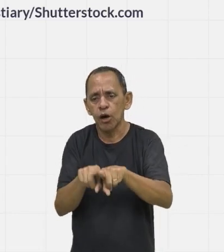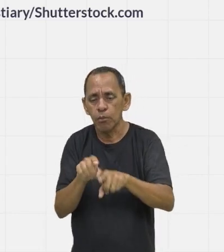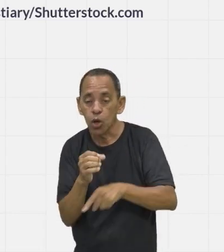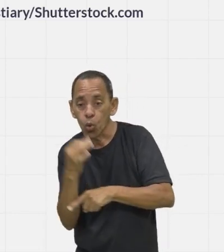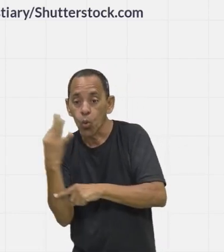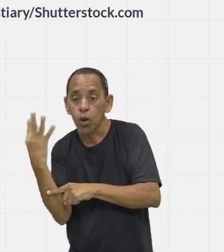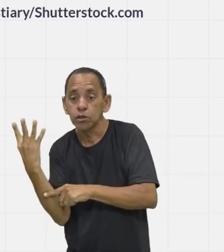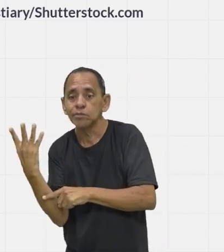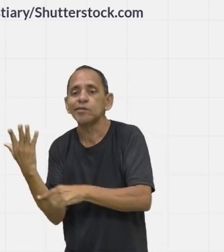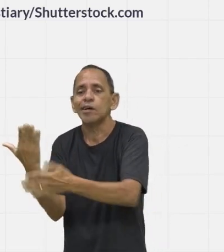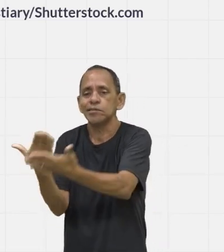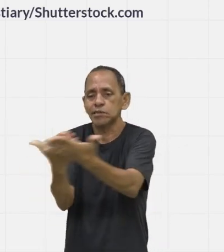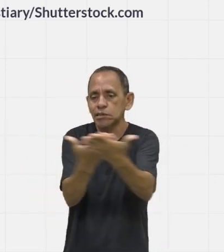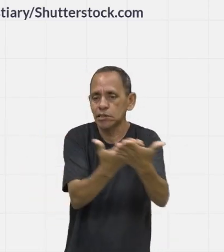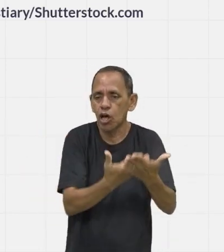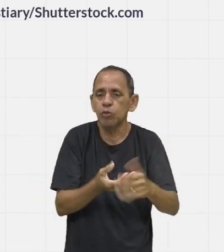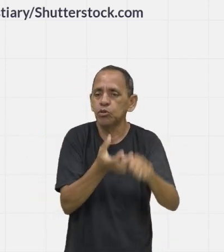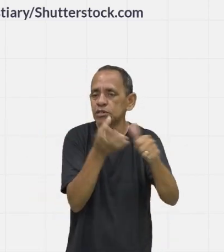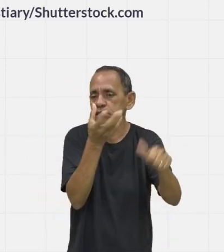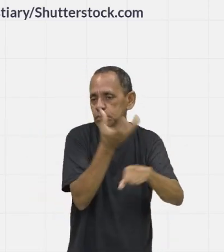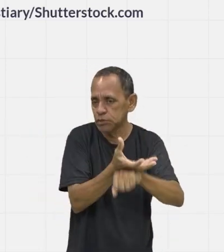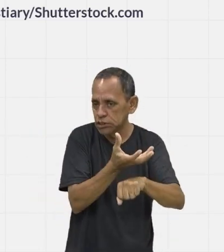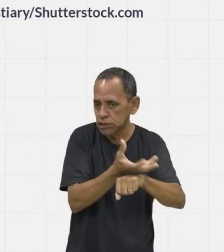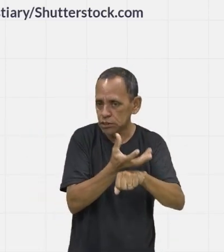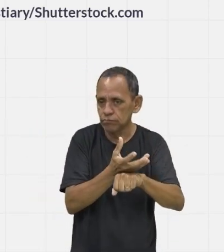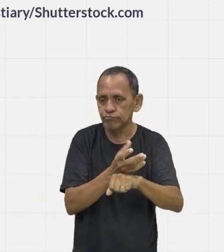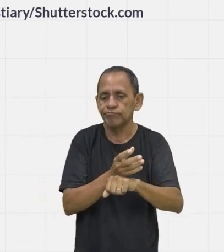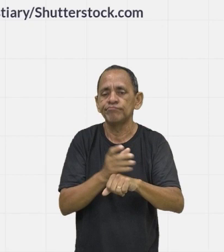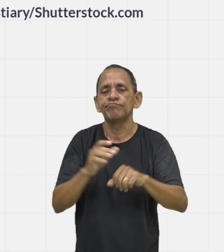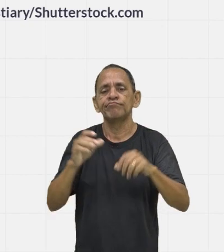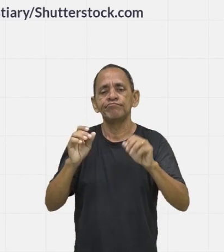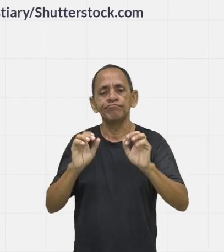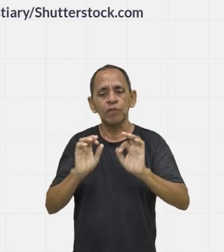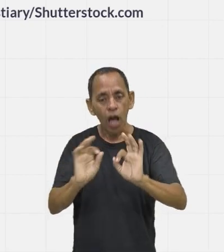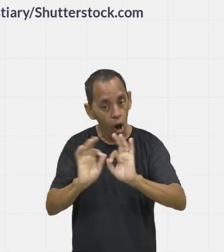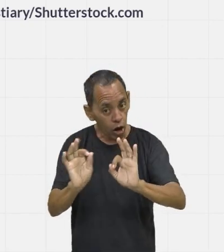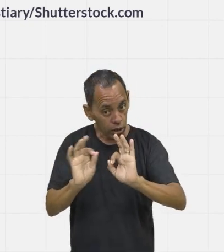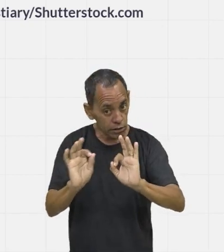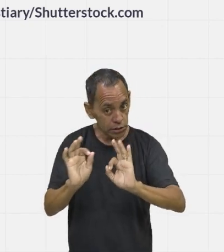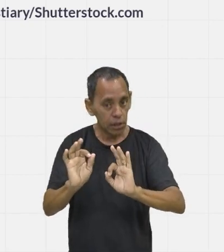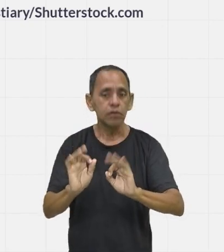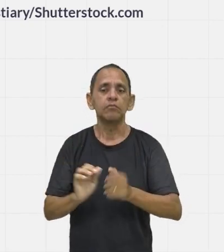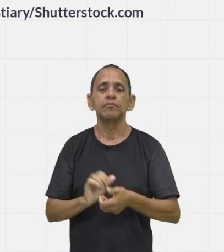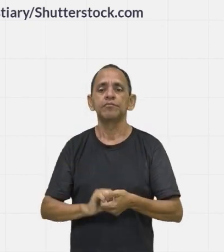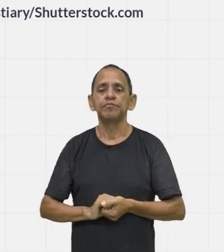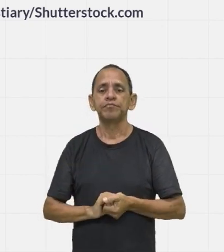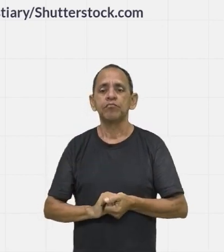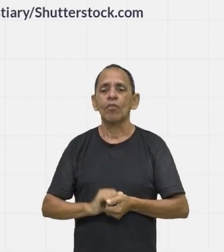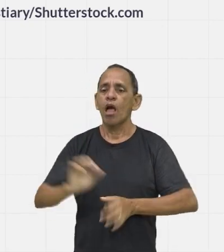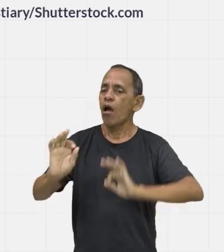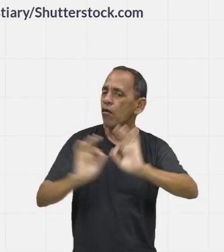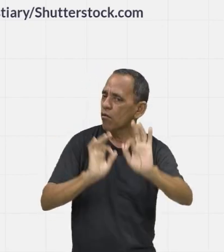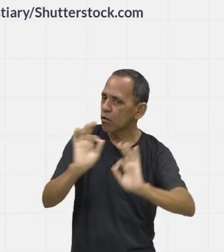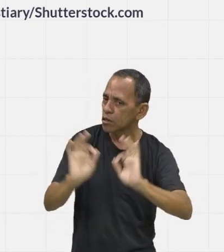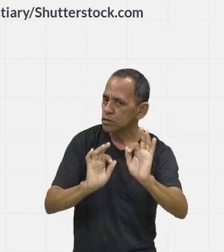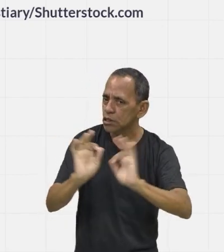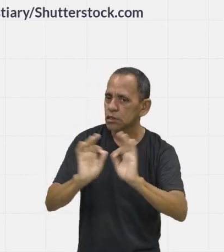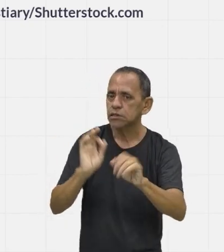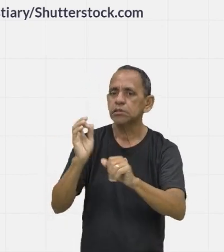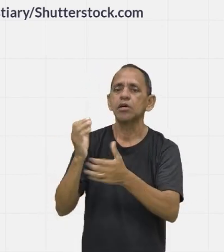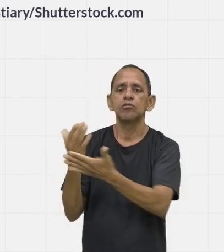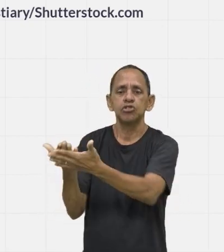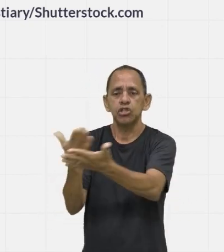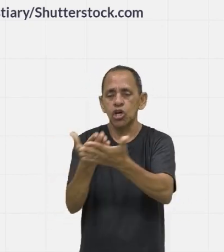componente. Muito bem, a organização curricular dos componentes prevê o desenvolvimento de aulas